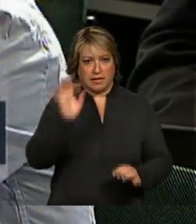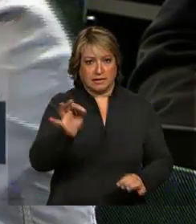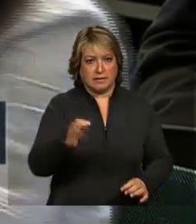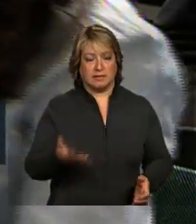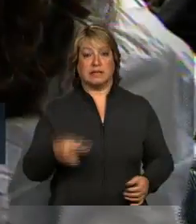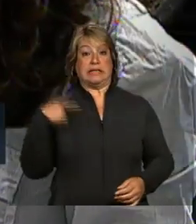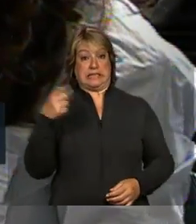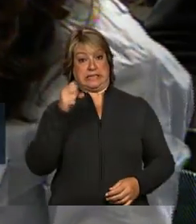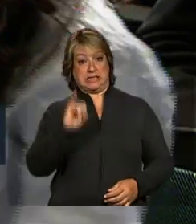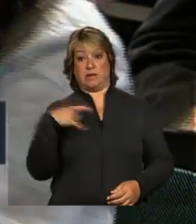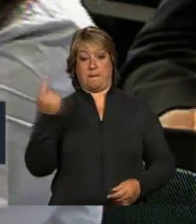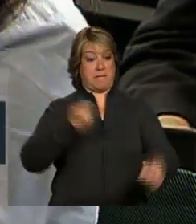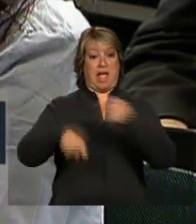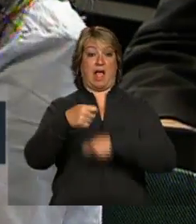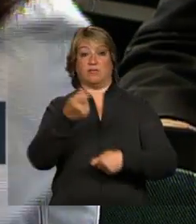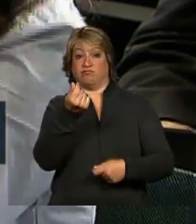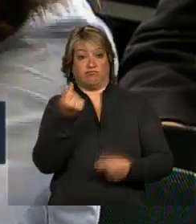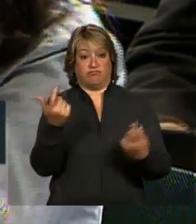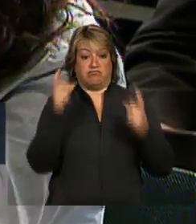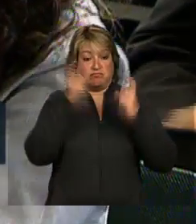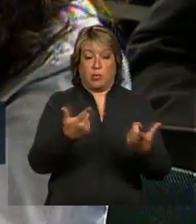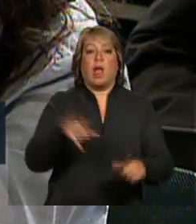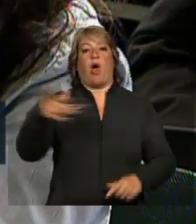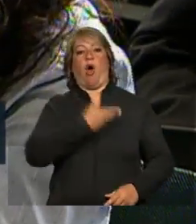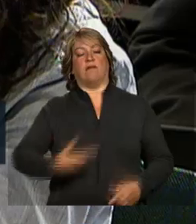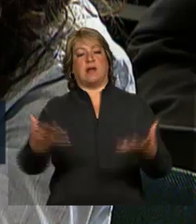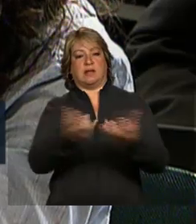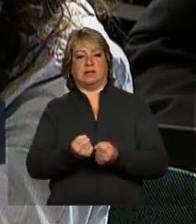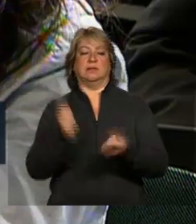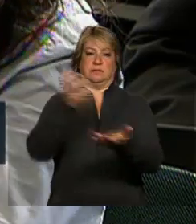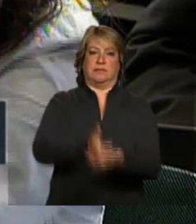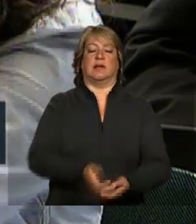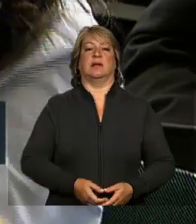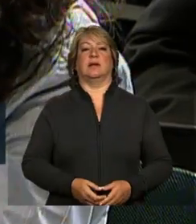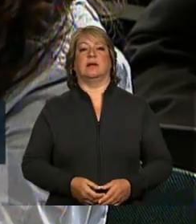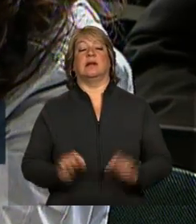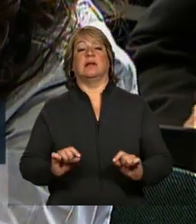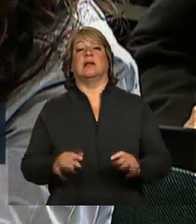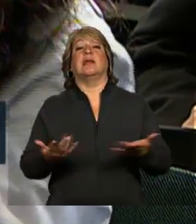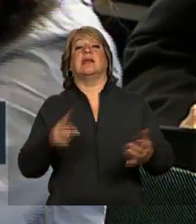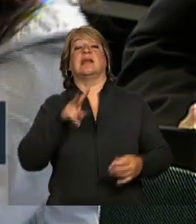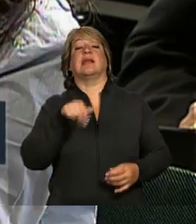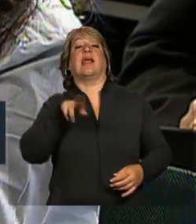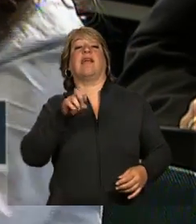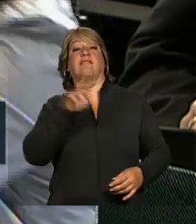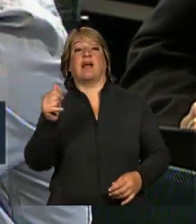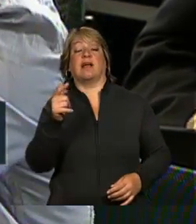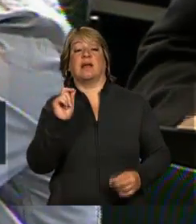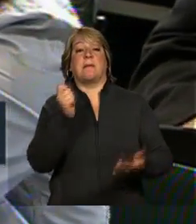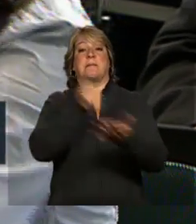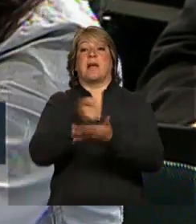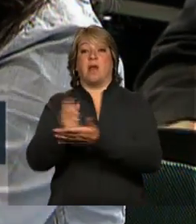não se interessar o governo absorve como é que funciona quem vai remunerar aquele Construtor eh que ganhou a concessão e ficou o